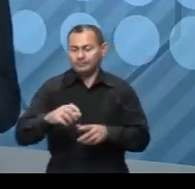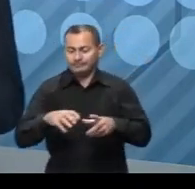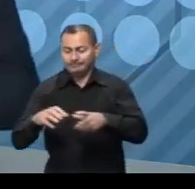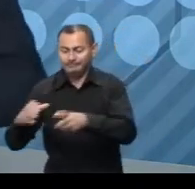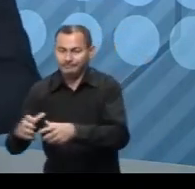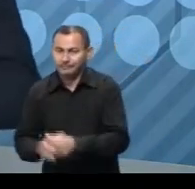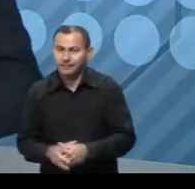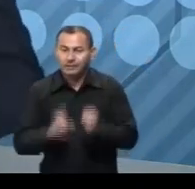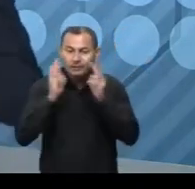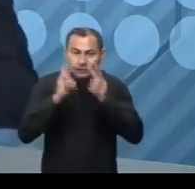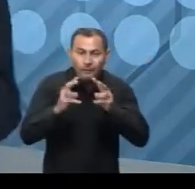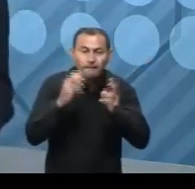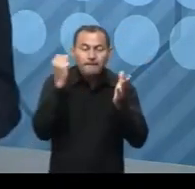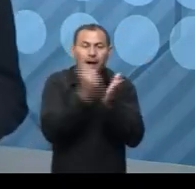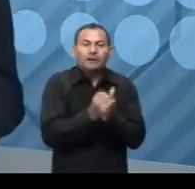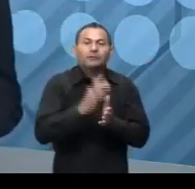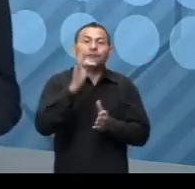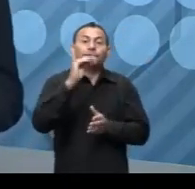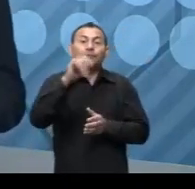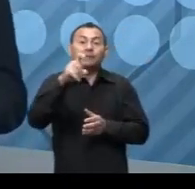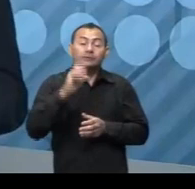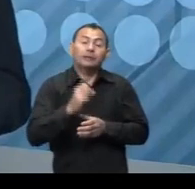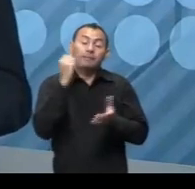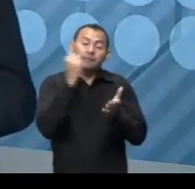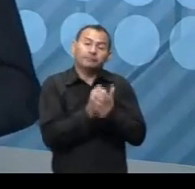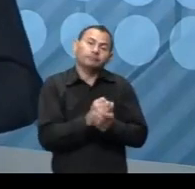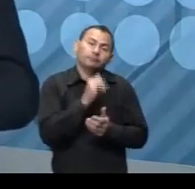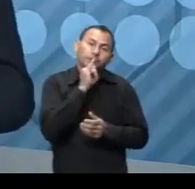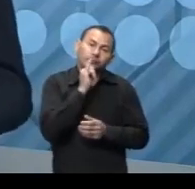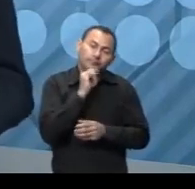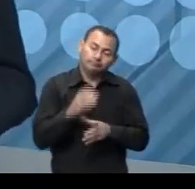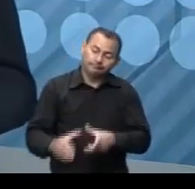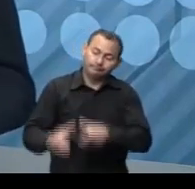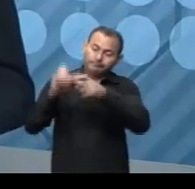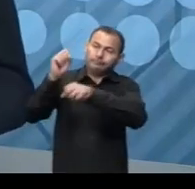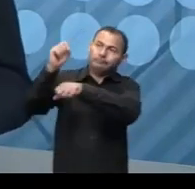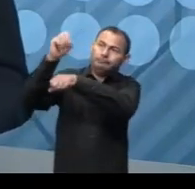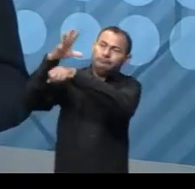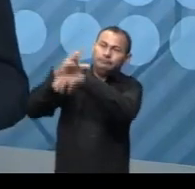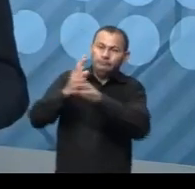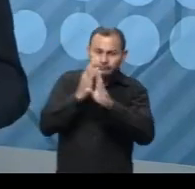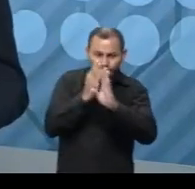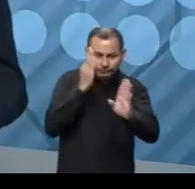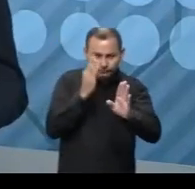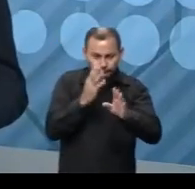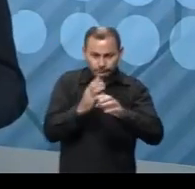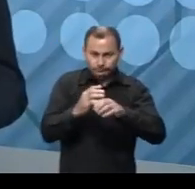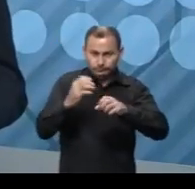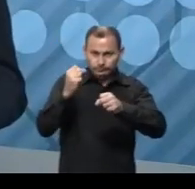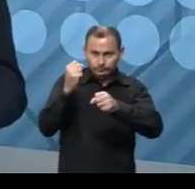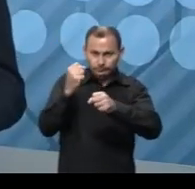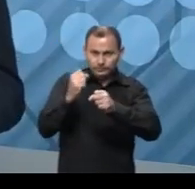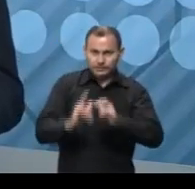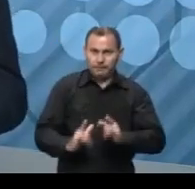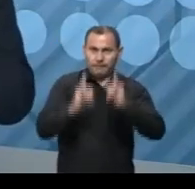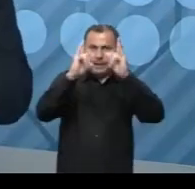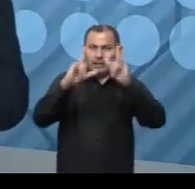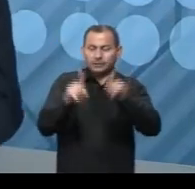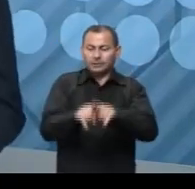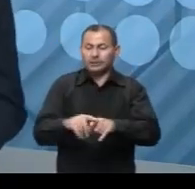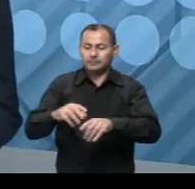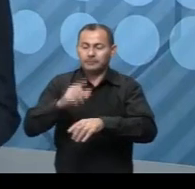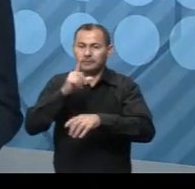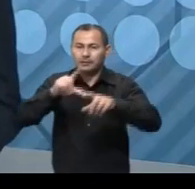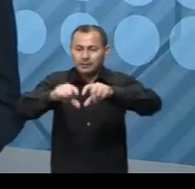cá. Então você vai pegar marcos fixos. Um poste, o alinhamento predial, meio fio, tá? São coisas